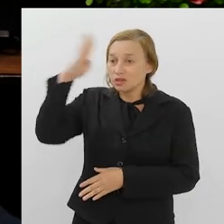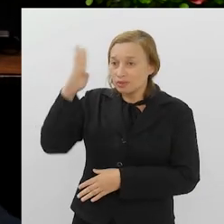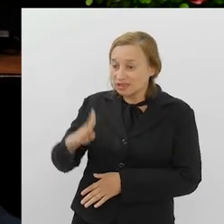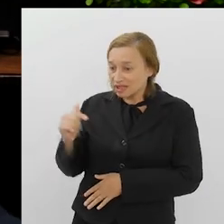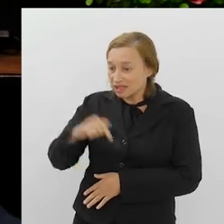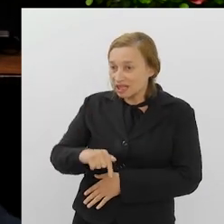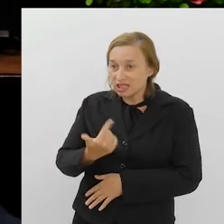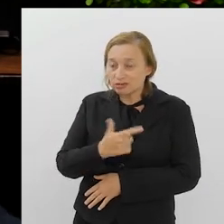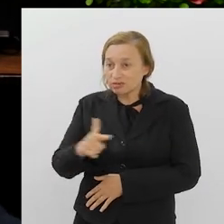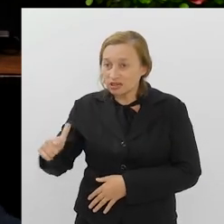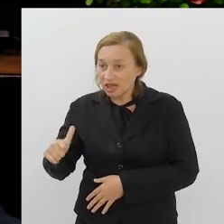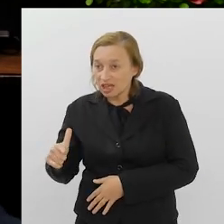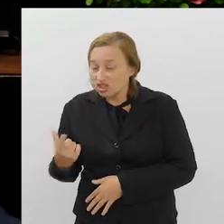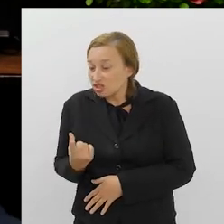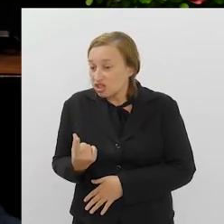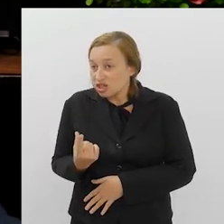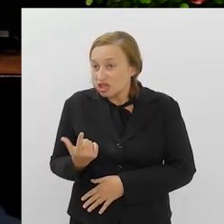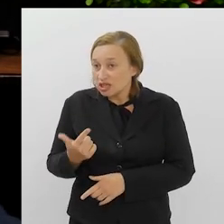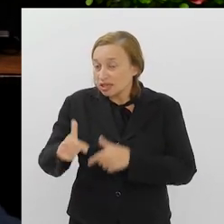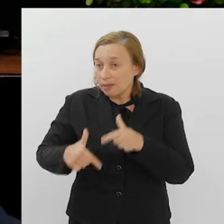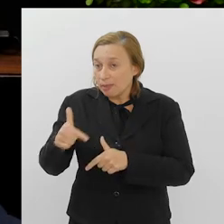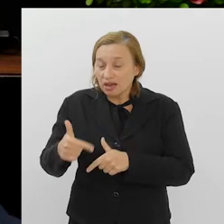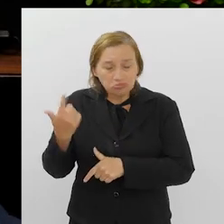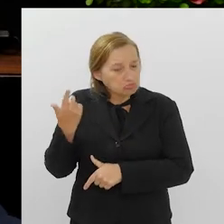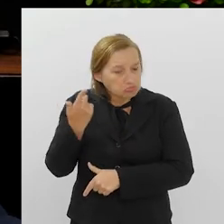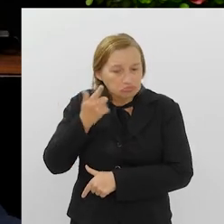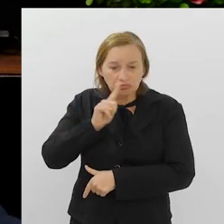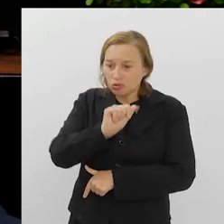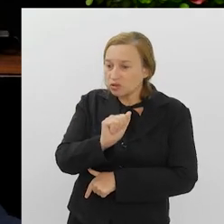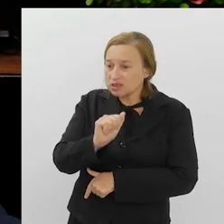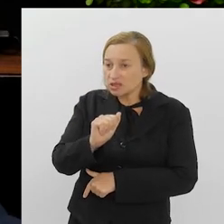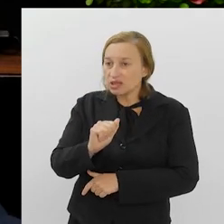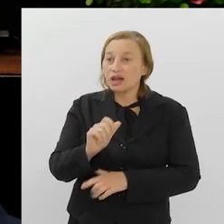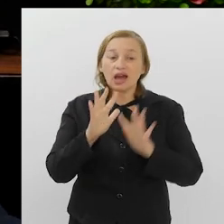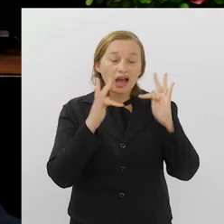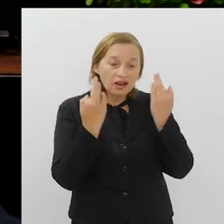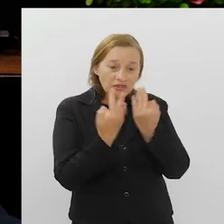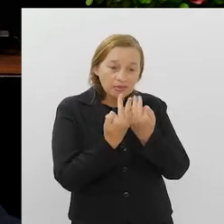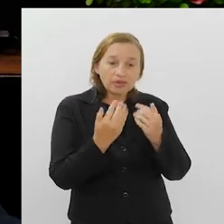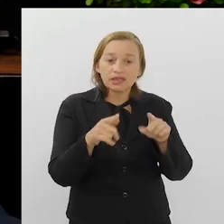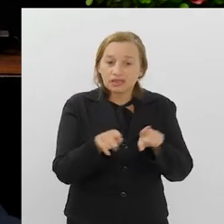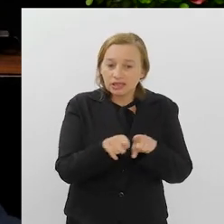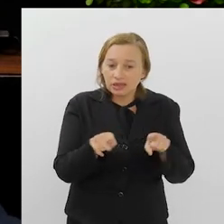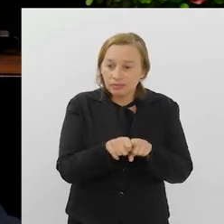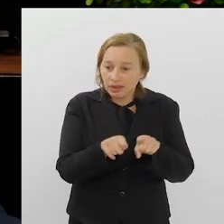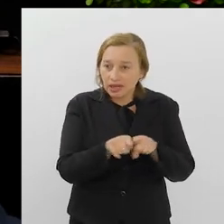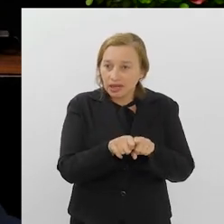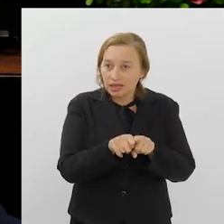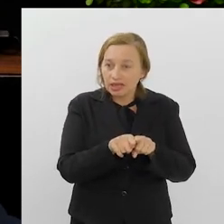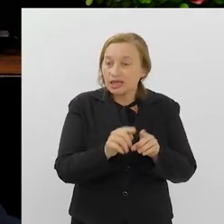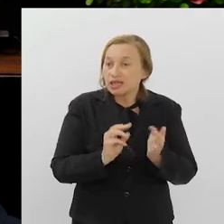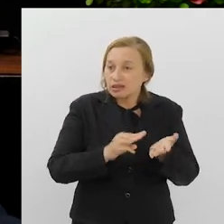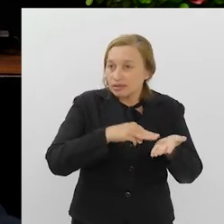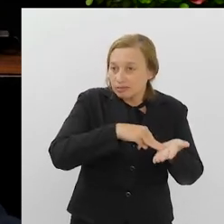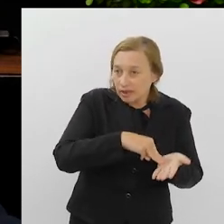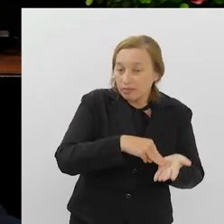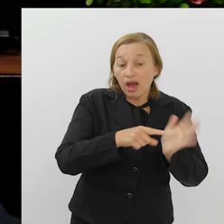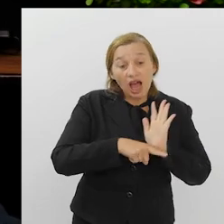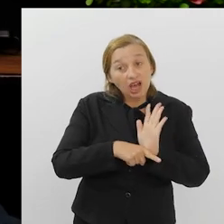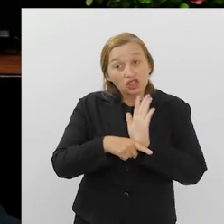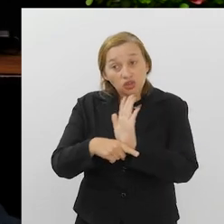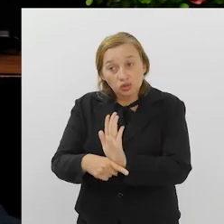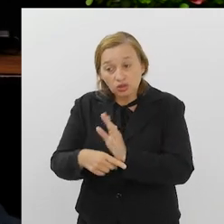brasileiros aqueles que não têm Posses ou que não conseguiram né as famílias também de membros os ajudam e